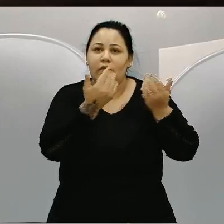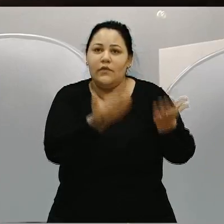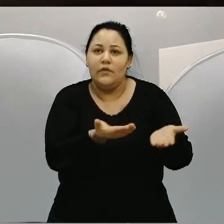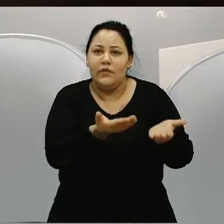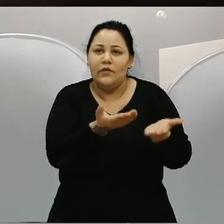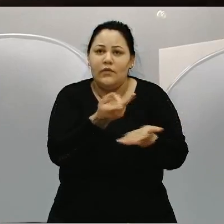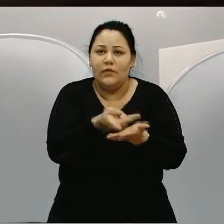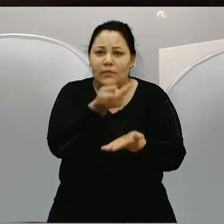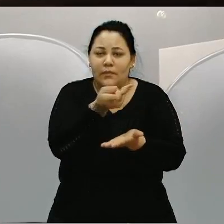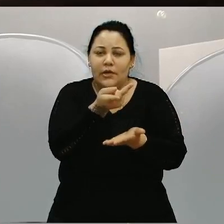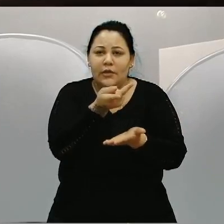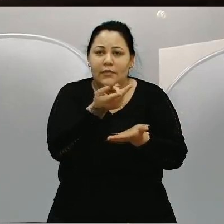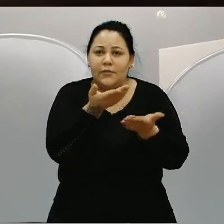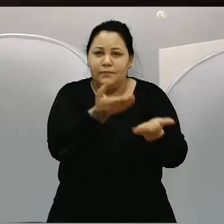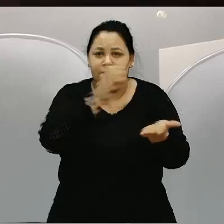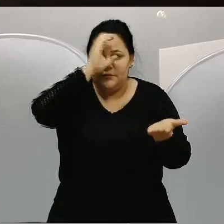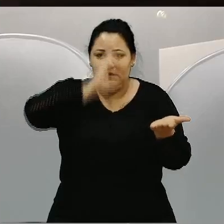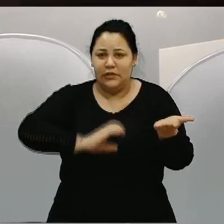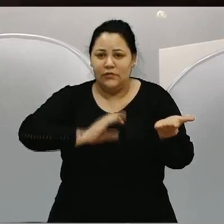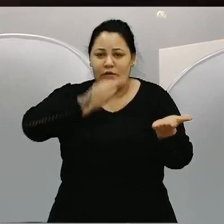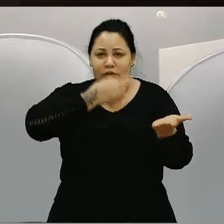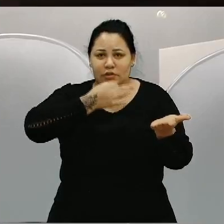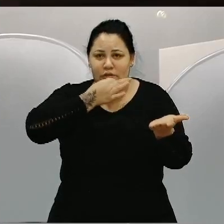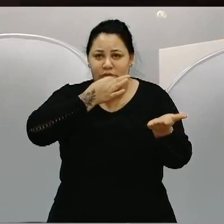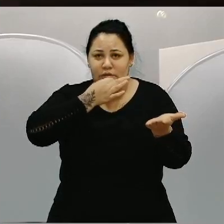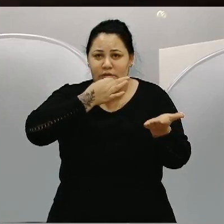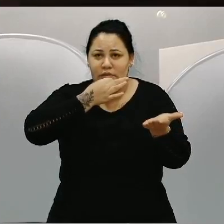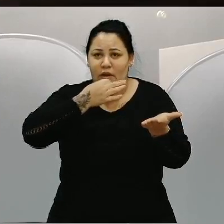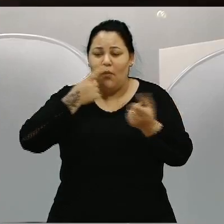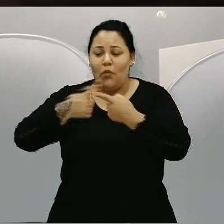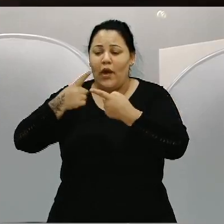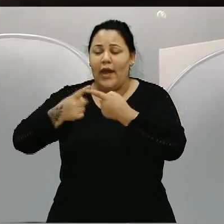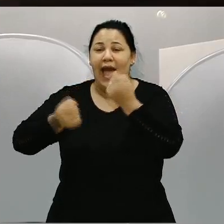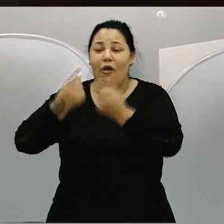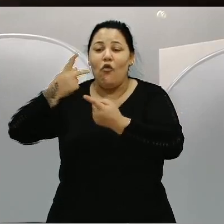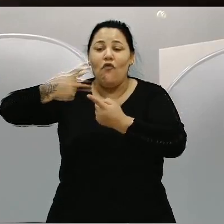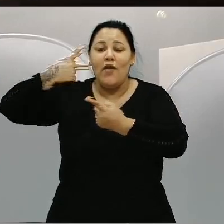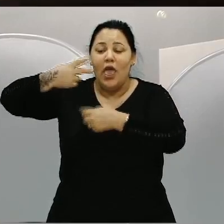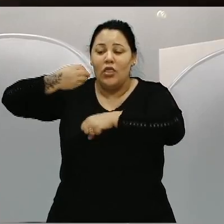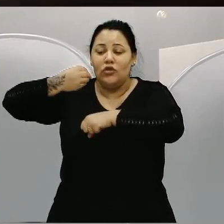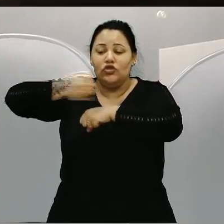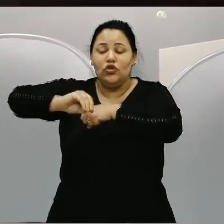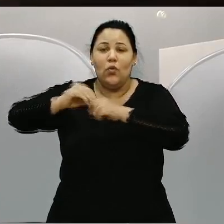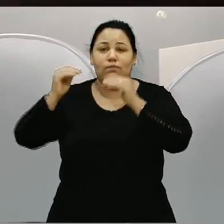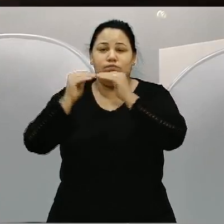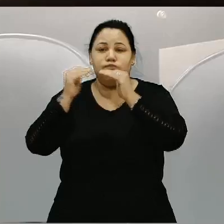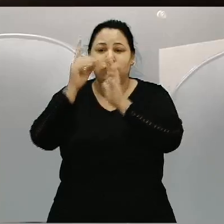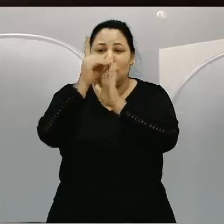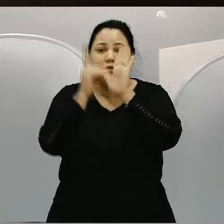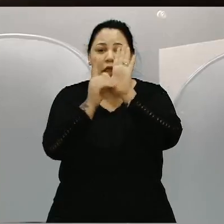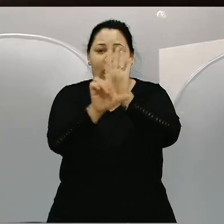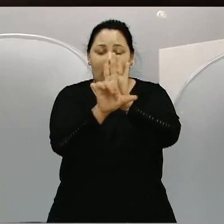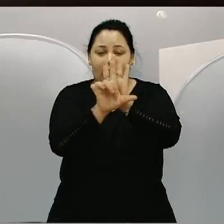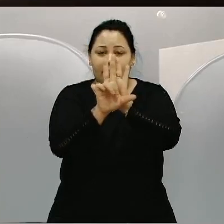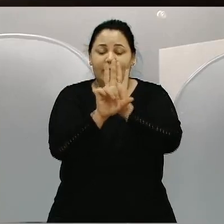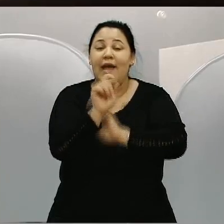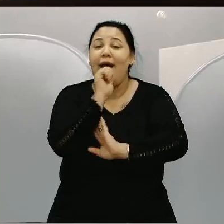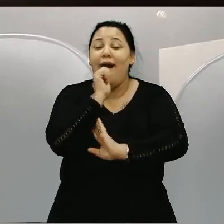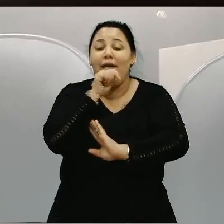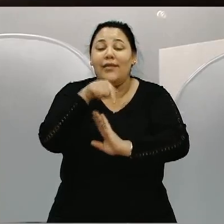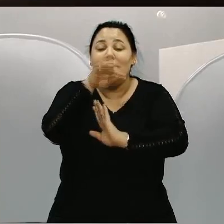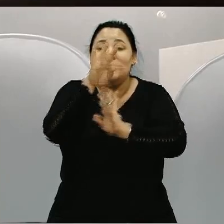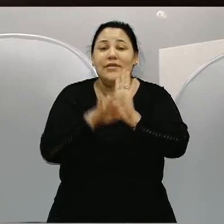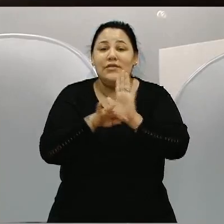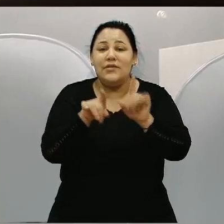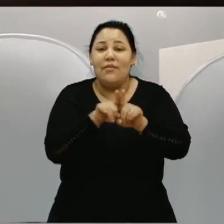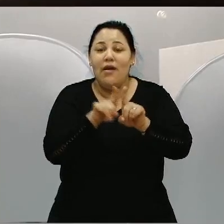títulos de cidadão caxiense mediante a propositura do decreto legislativo. Ainda, neste sentido,